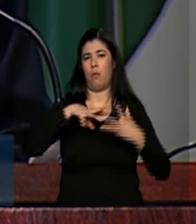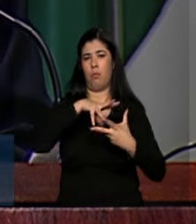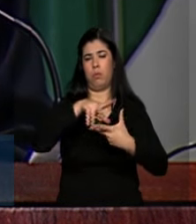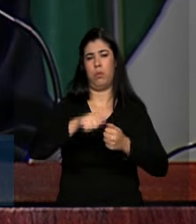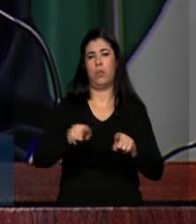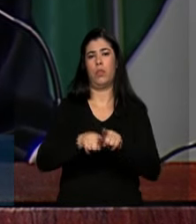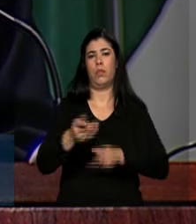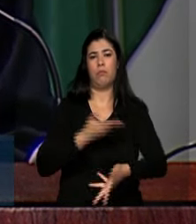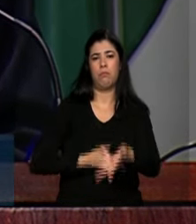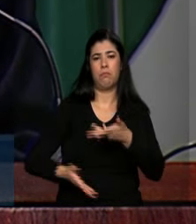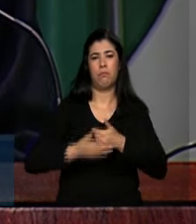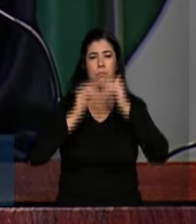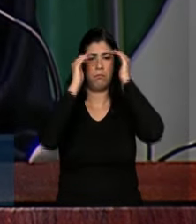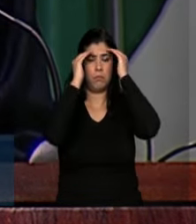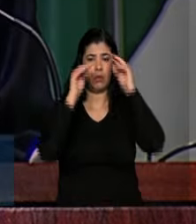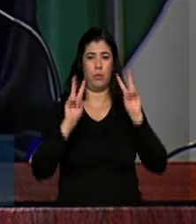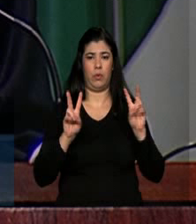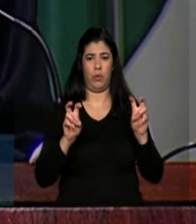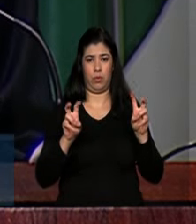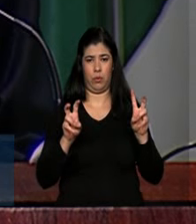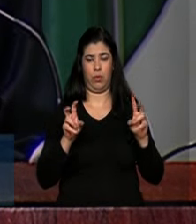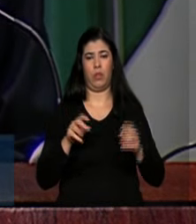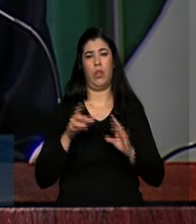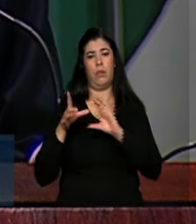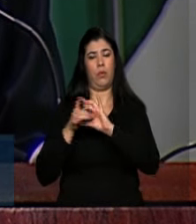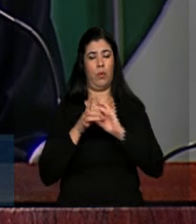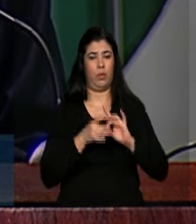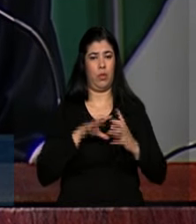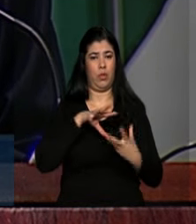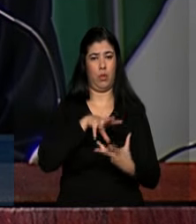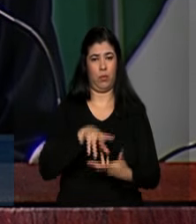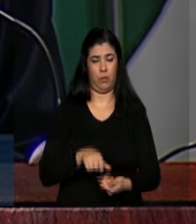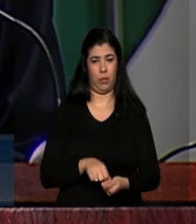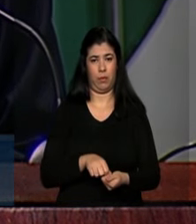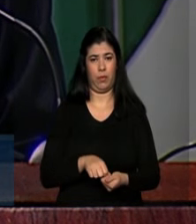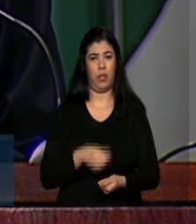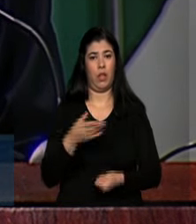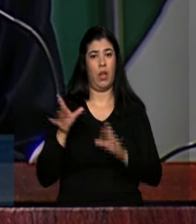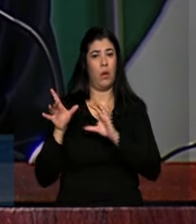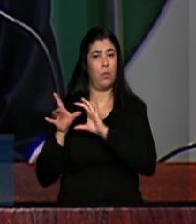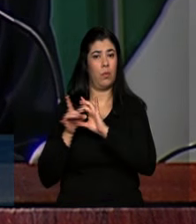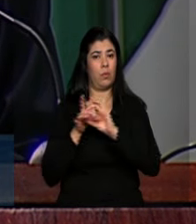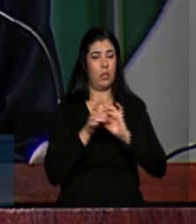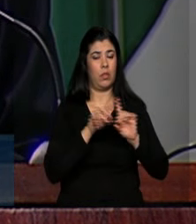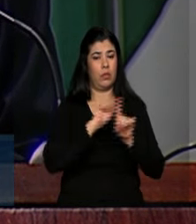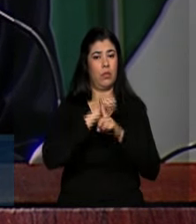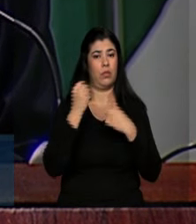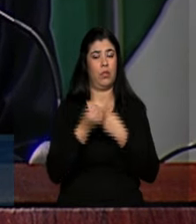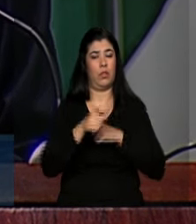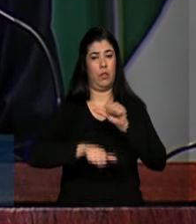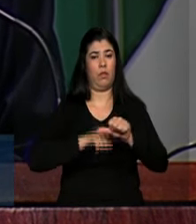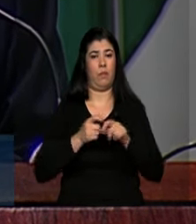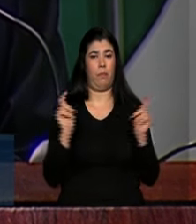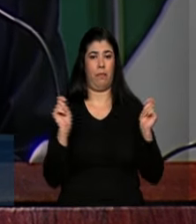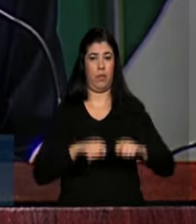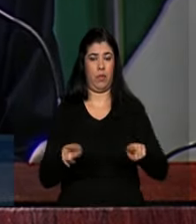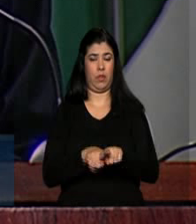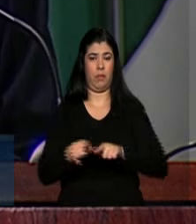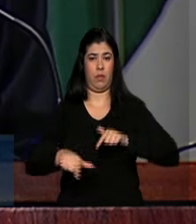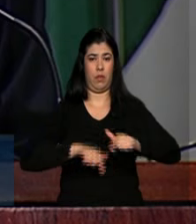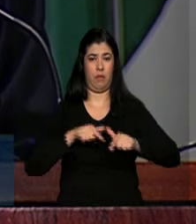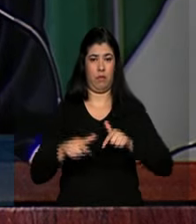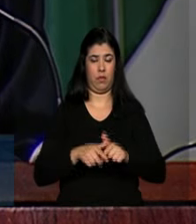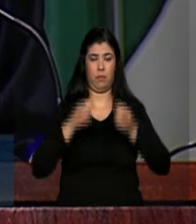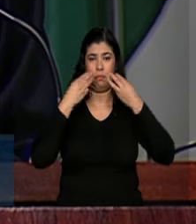tratamento dos principais temas da agenda internacional. É a conexão com a sociedade que torna possível a tarefa de garantir